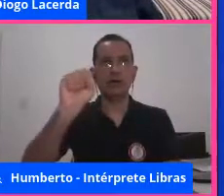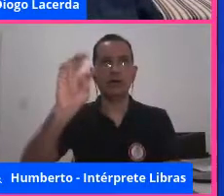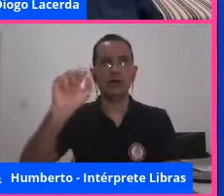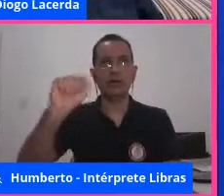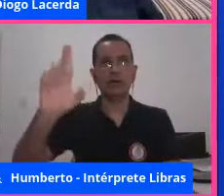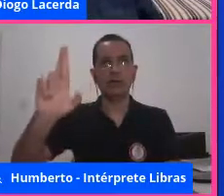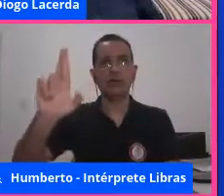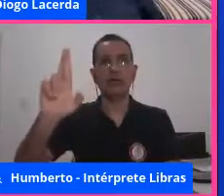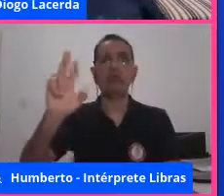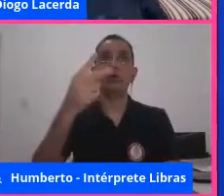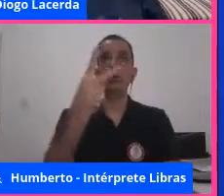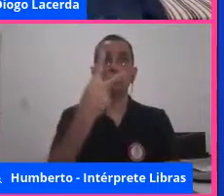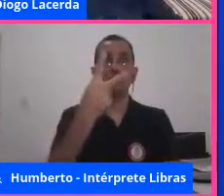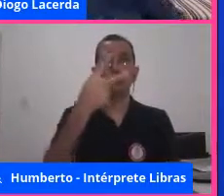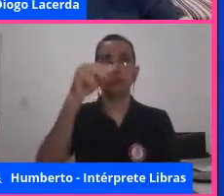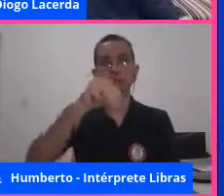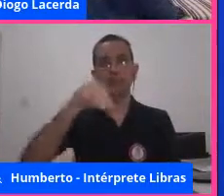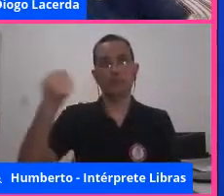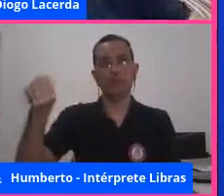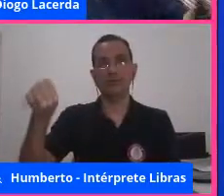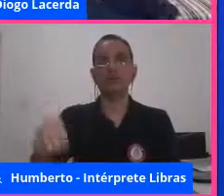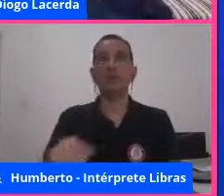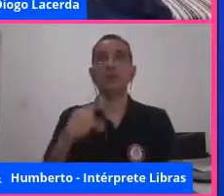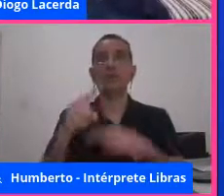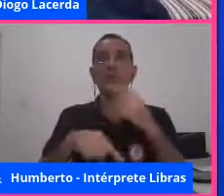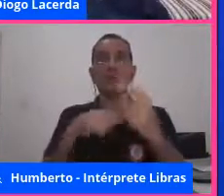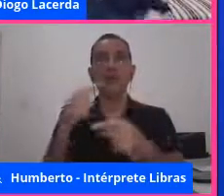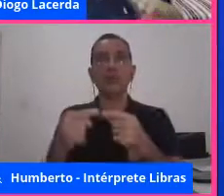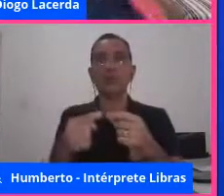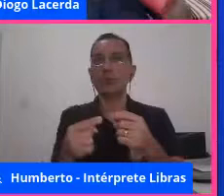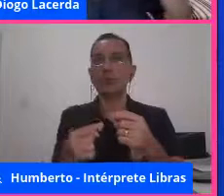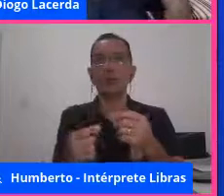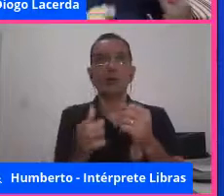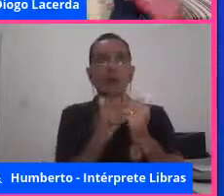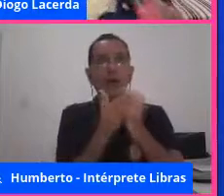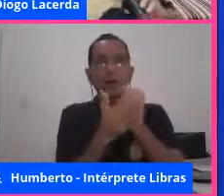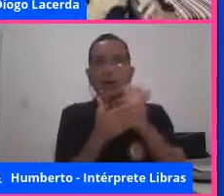como você pode ver, acontece uma mágica que é a parede fica lisa.